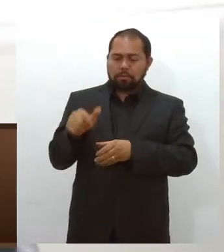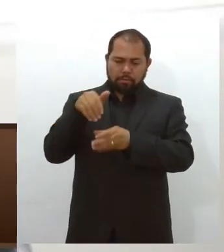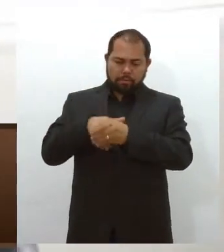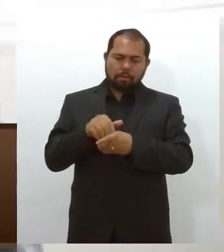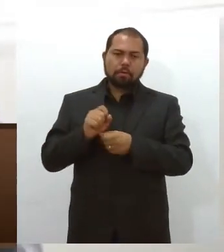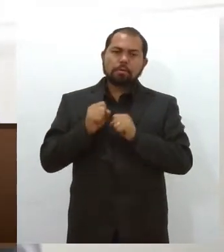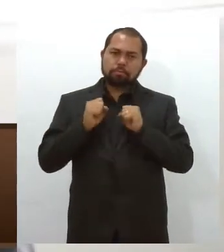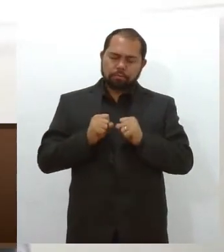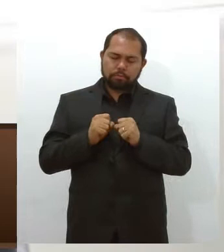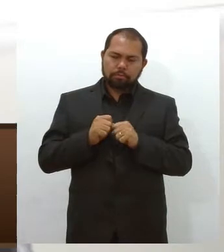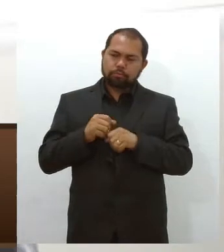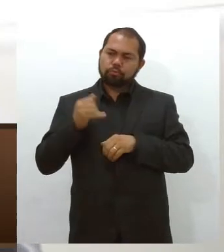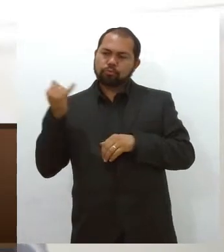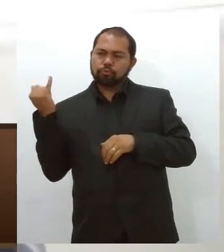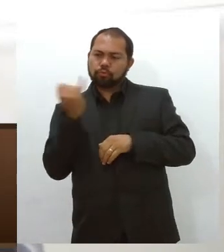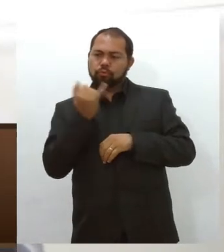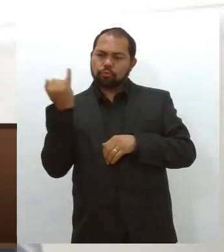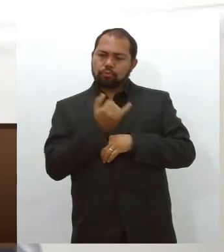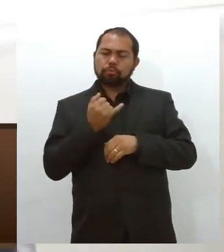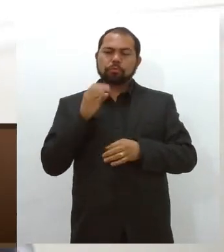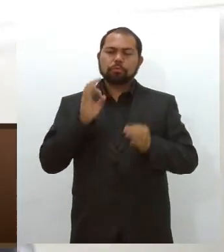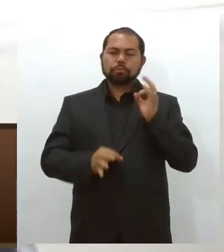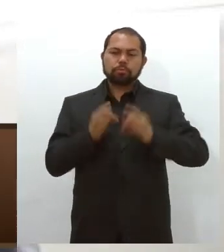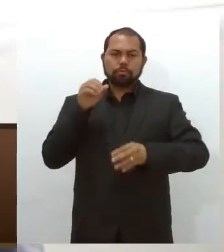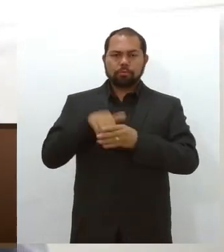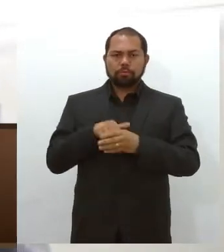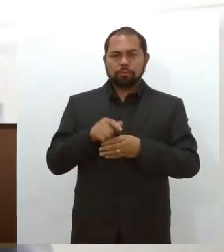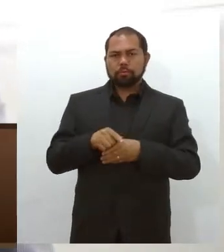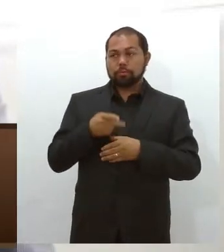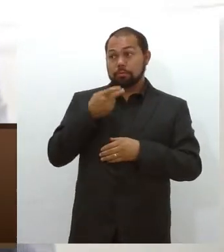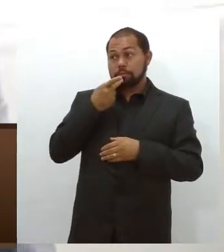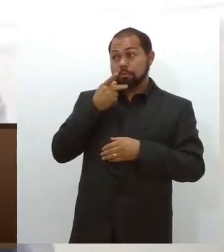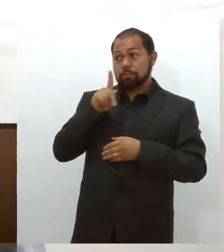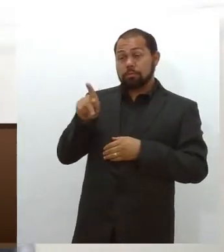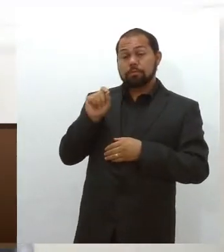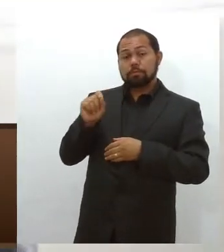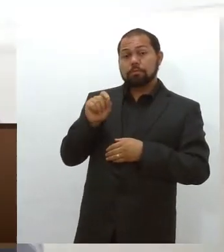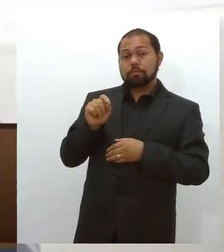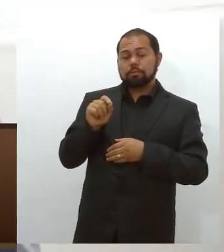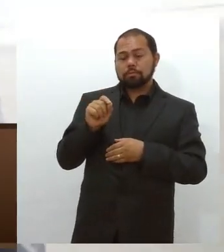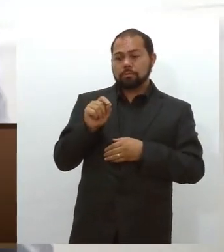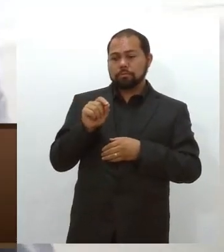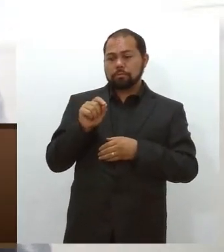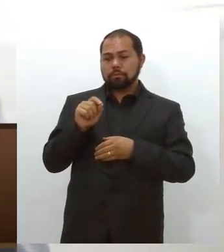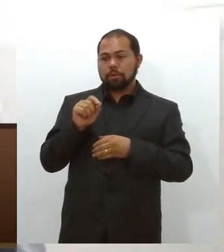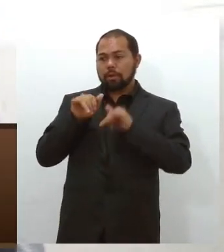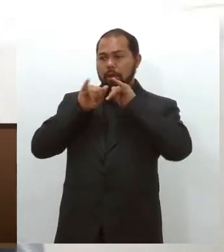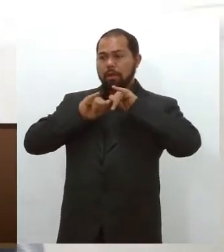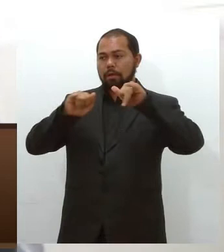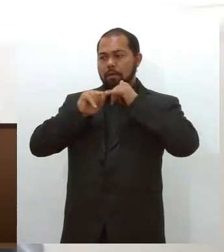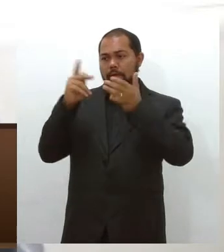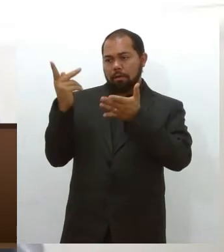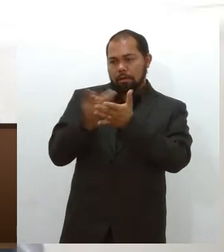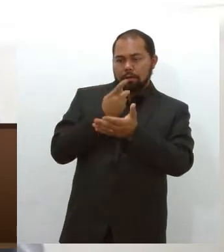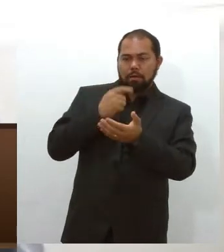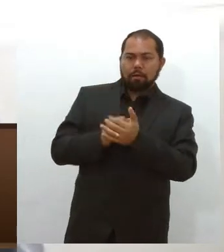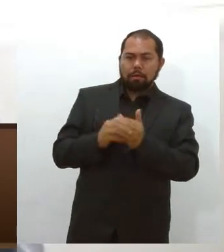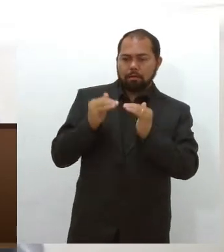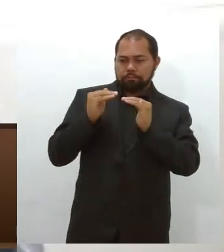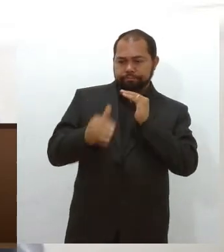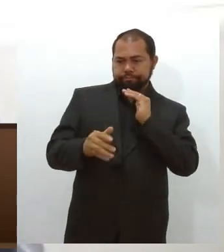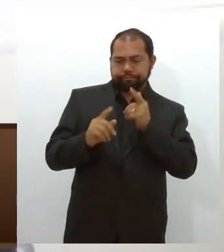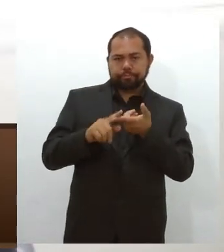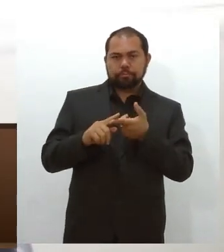Justiça Eleitoral sobre desinformações veiculadas a respeito do processo eleitoral. Eu